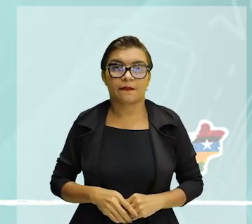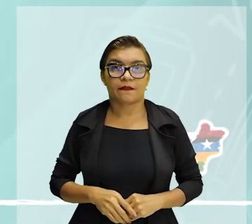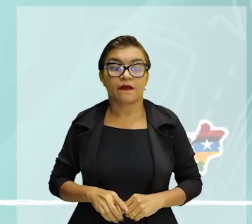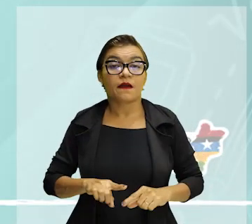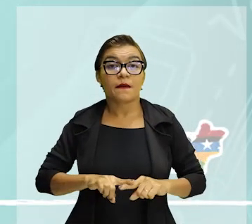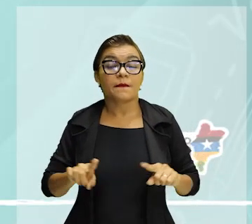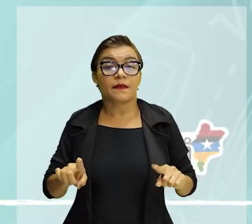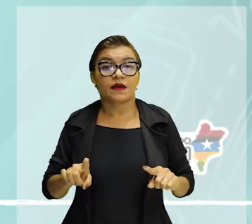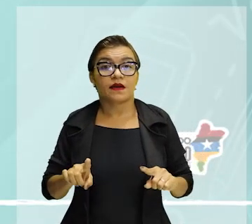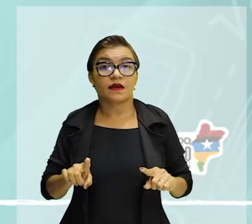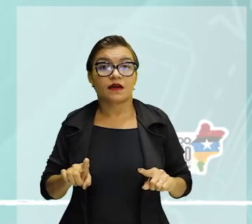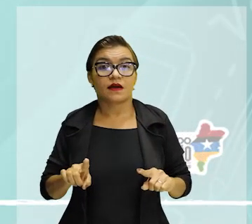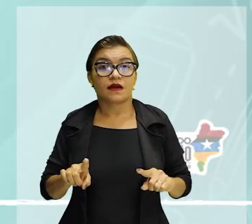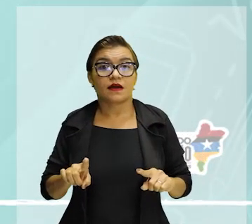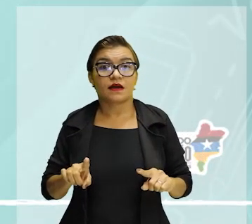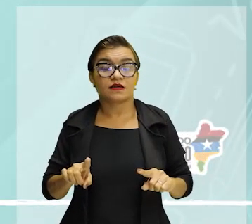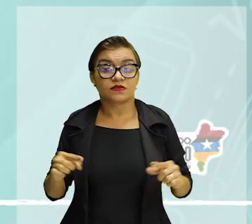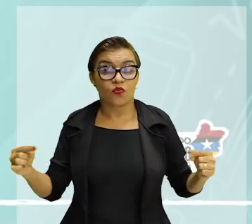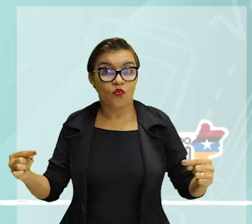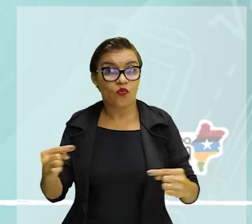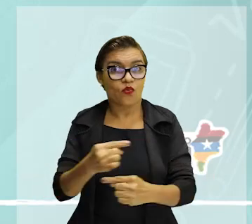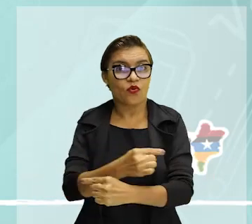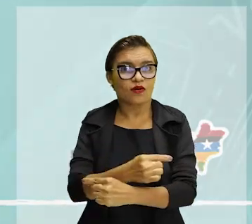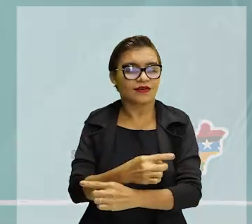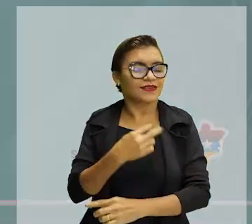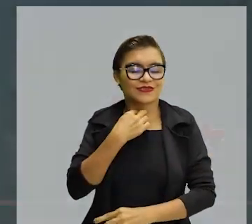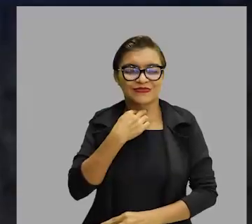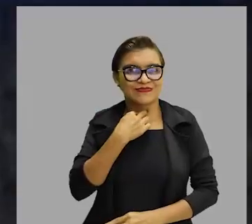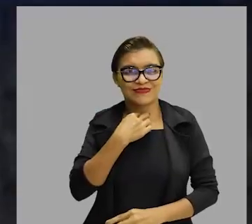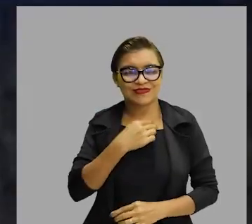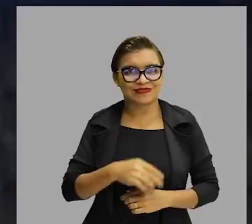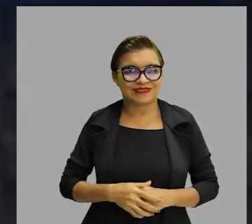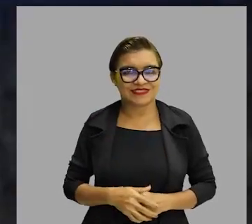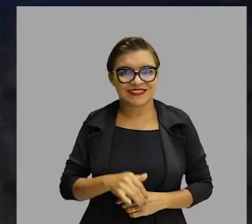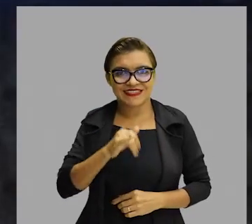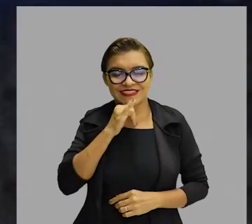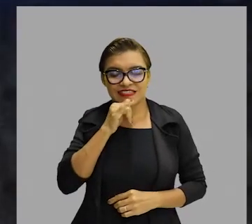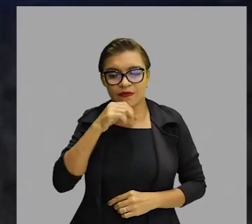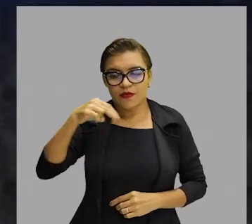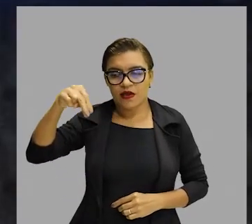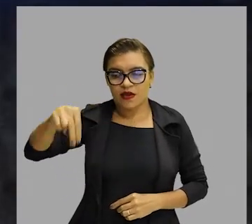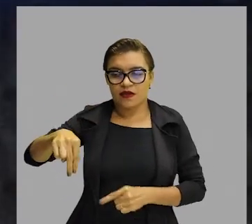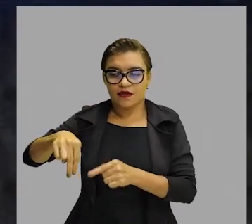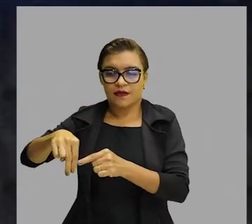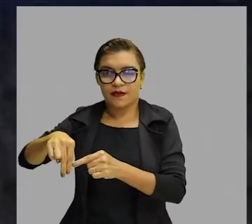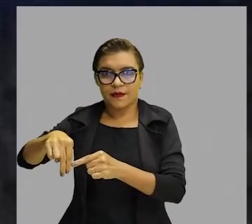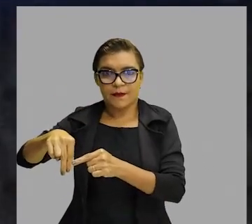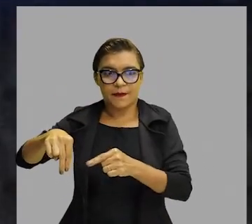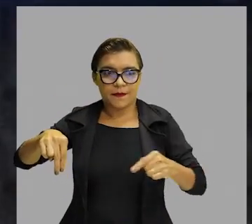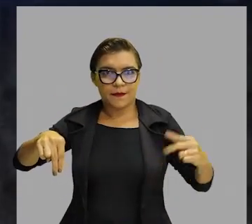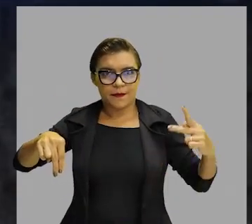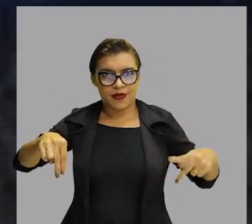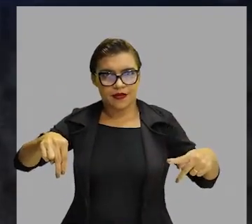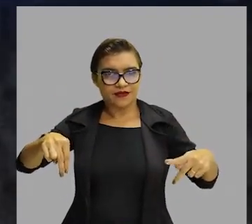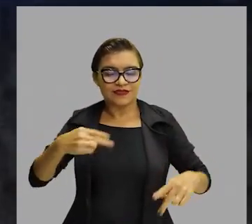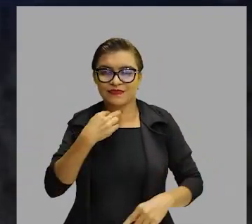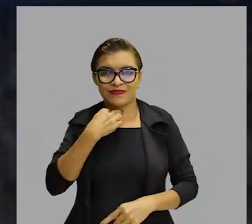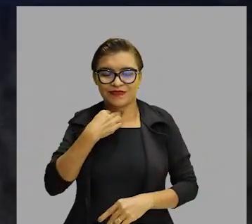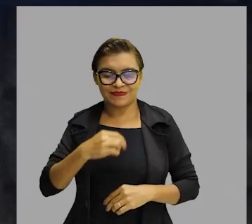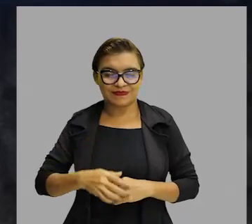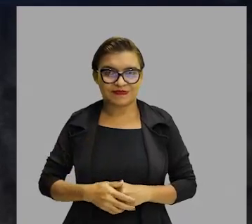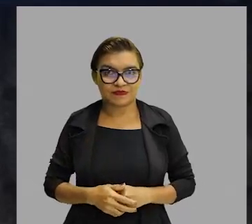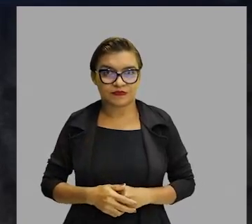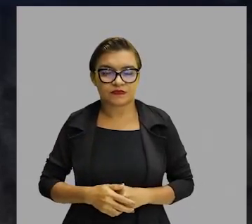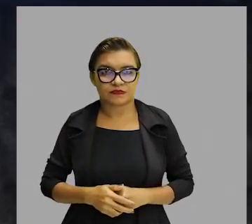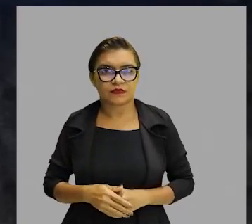Mas não pode trafegar no sentido inverso, ok? Então não trafega no sentido inverso. Então aqui é muito simples.